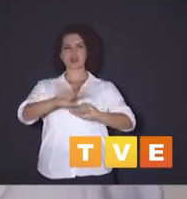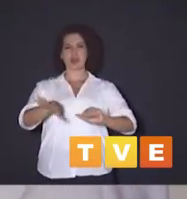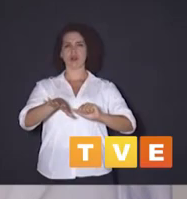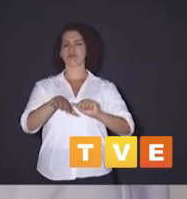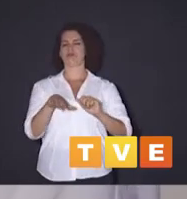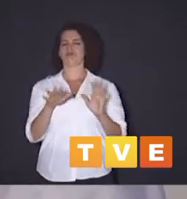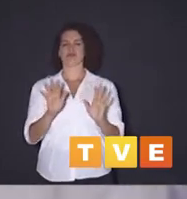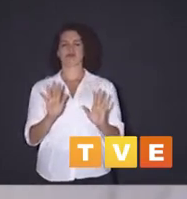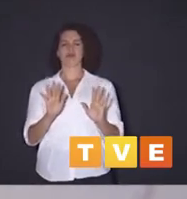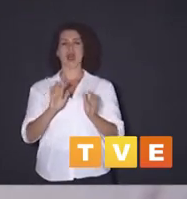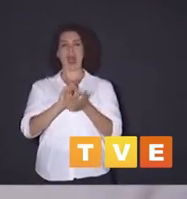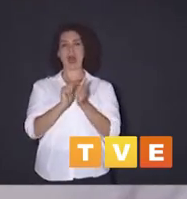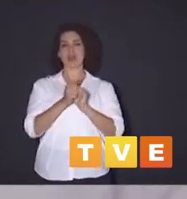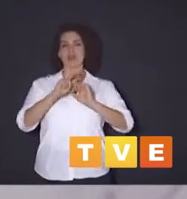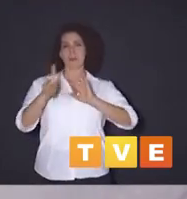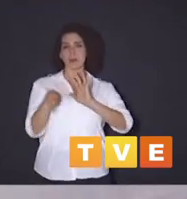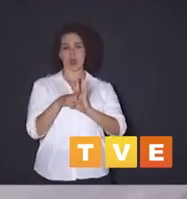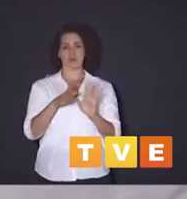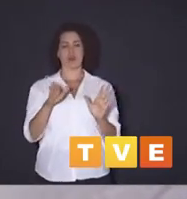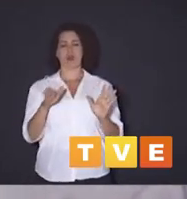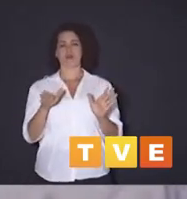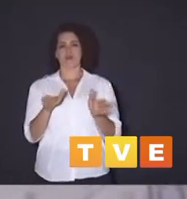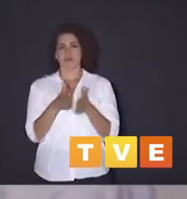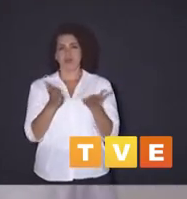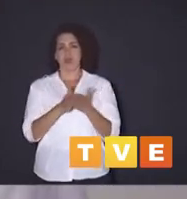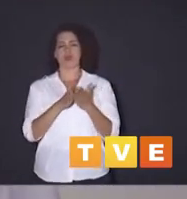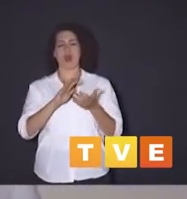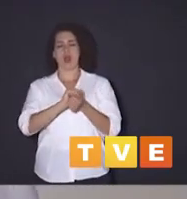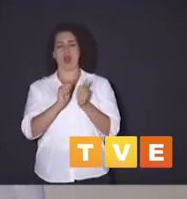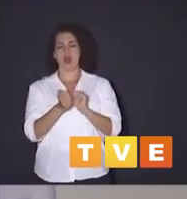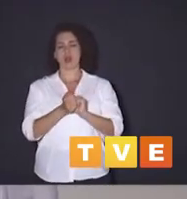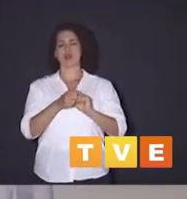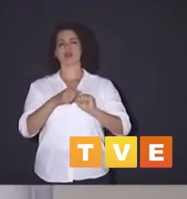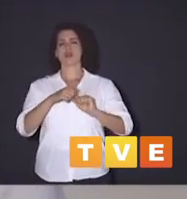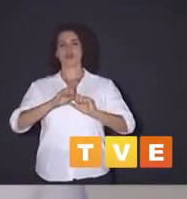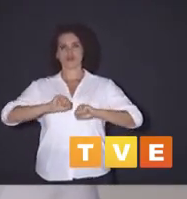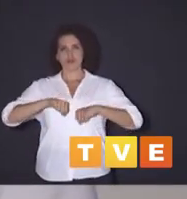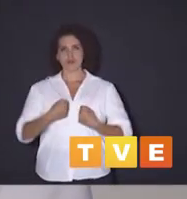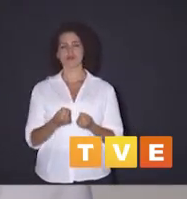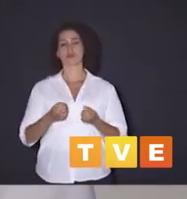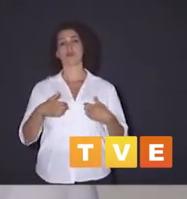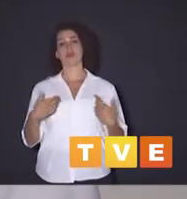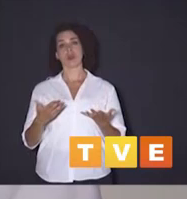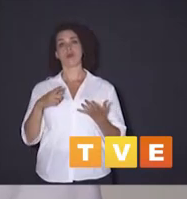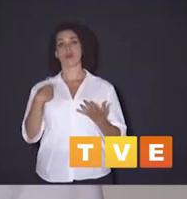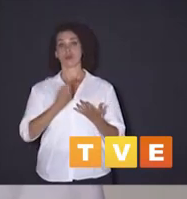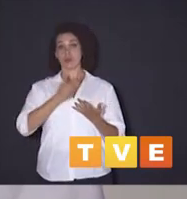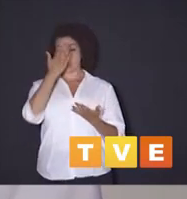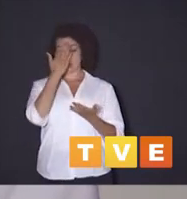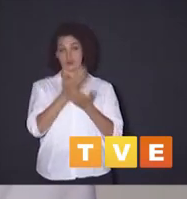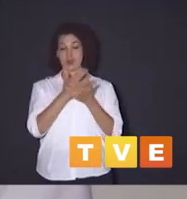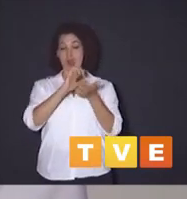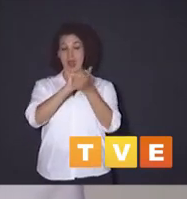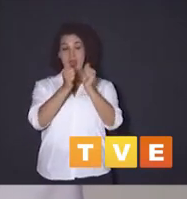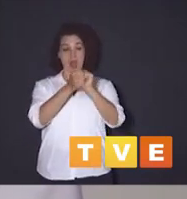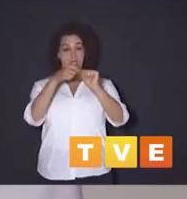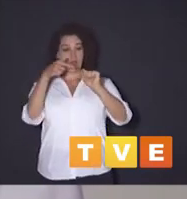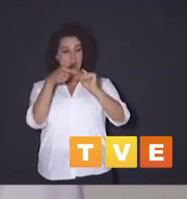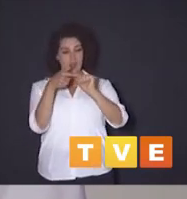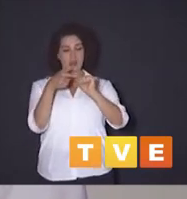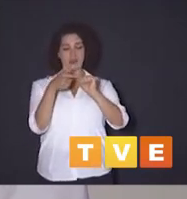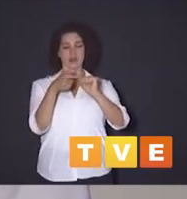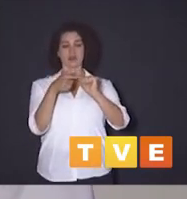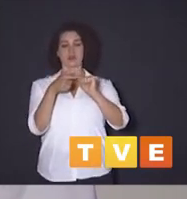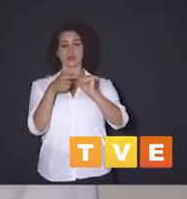gente faz a arte que vem da periferia é um ato de resistência eu acho que é criminalizada né então a gente acredita da arte como instrumento de